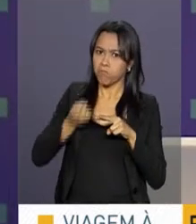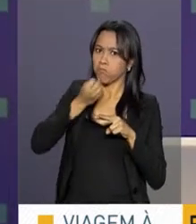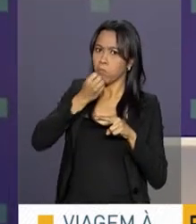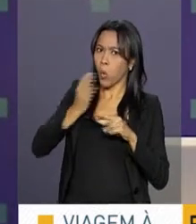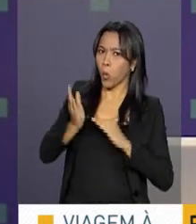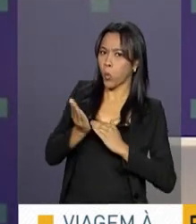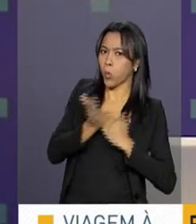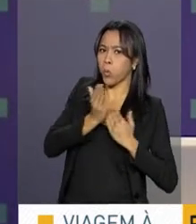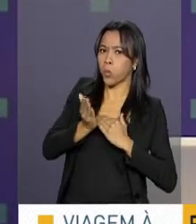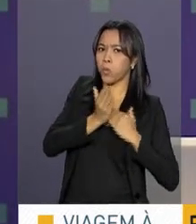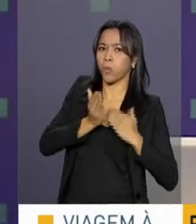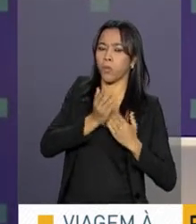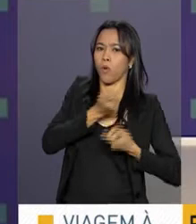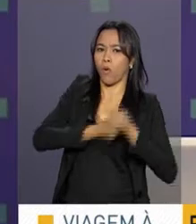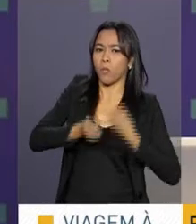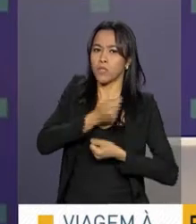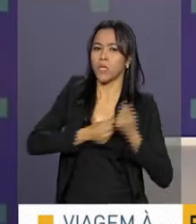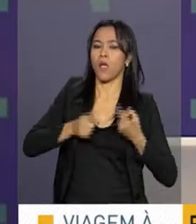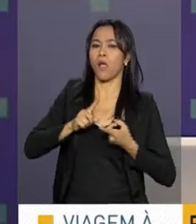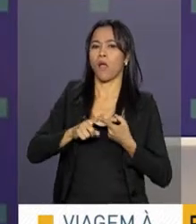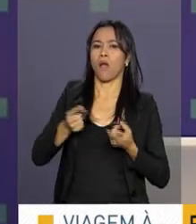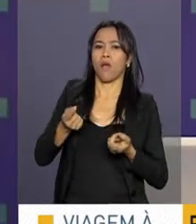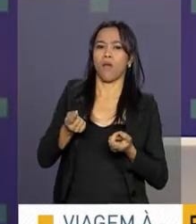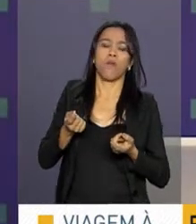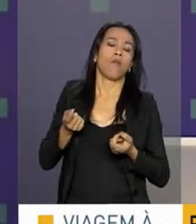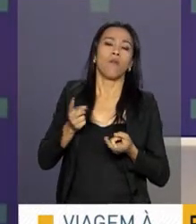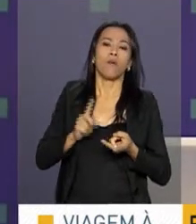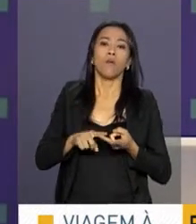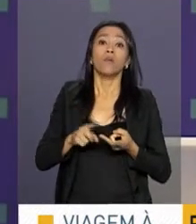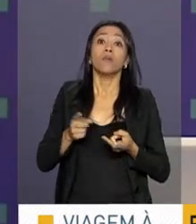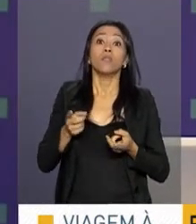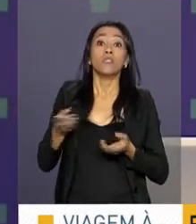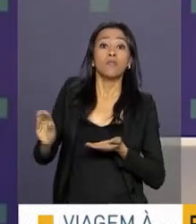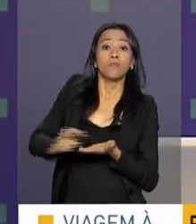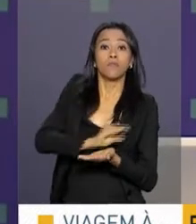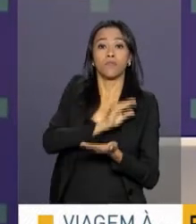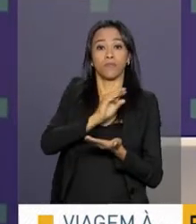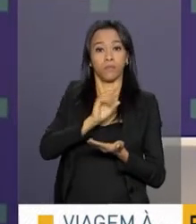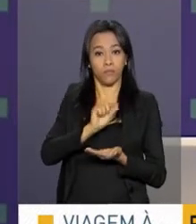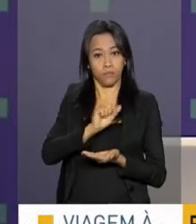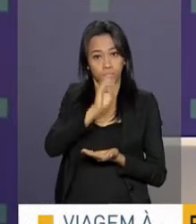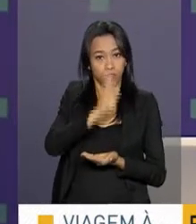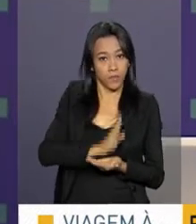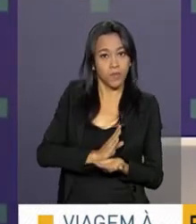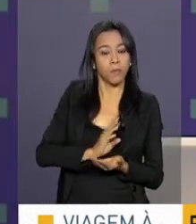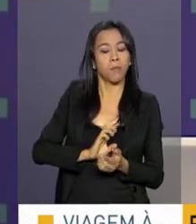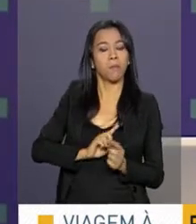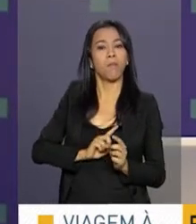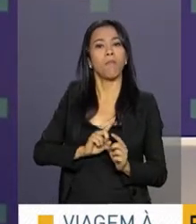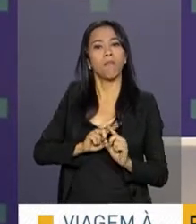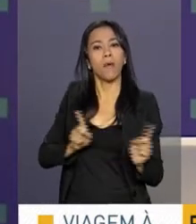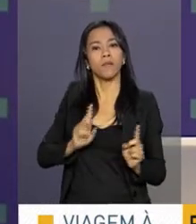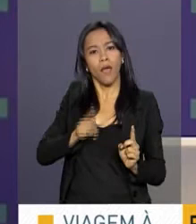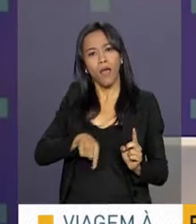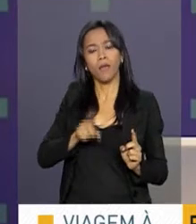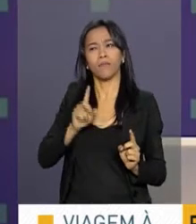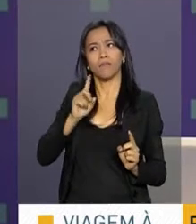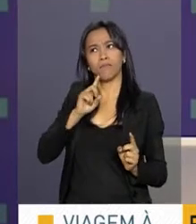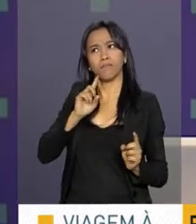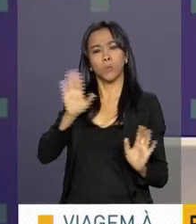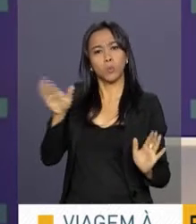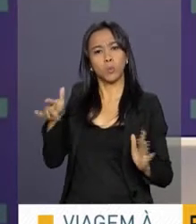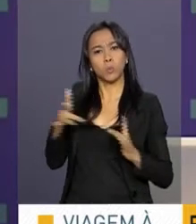comercial, investimentos, financeiro, mas representa também uma relação